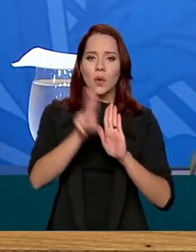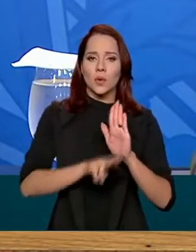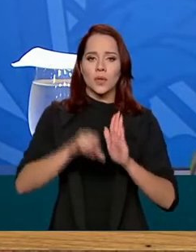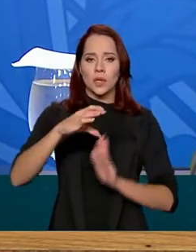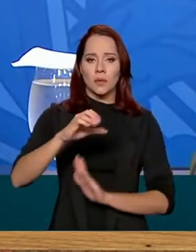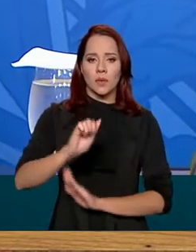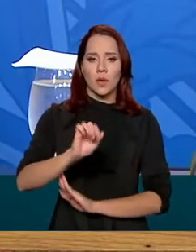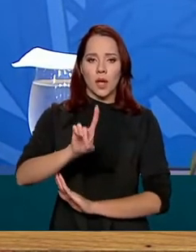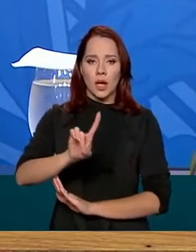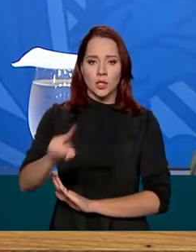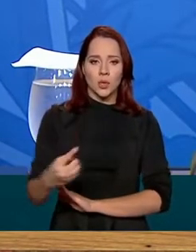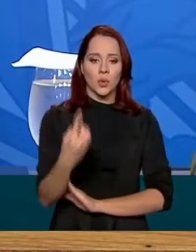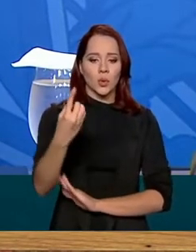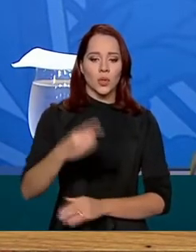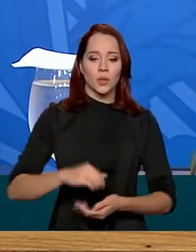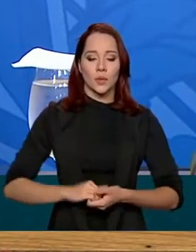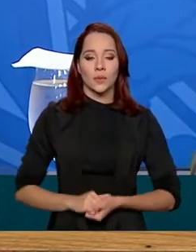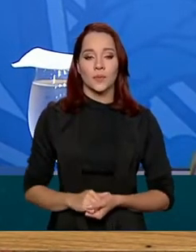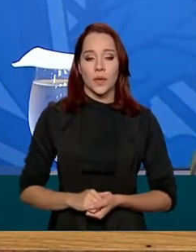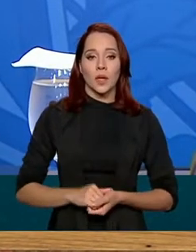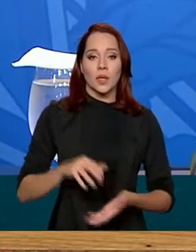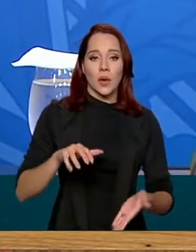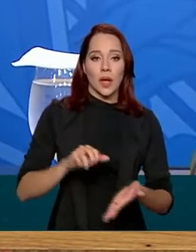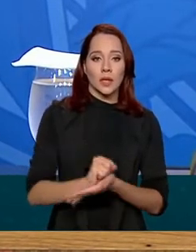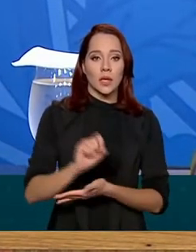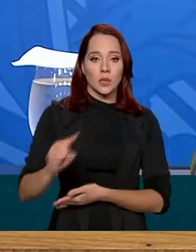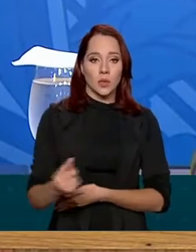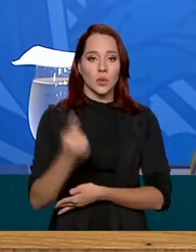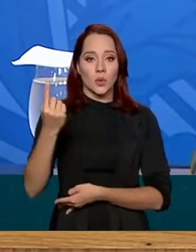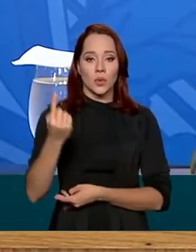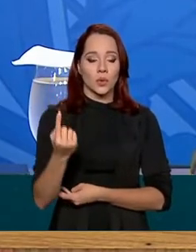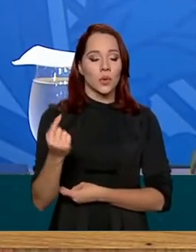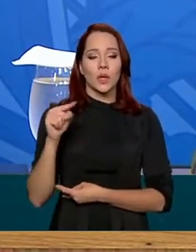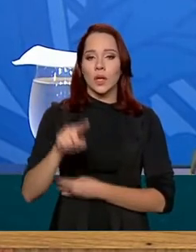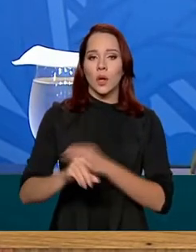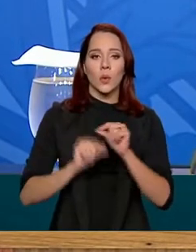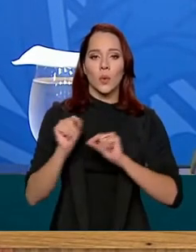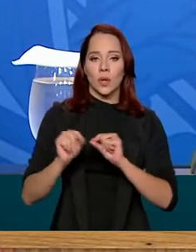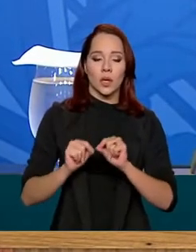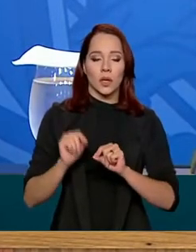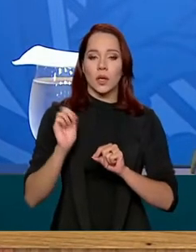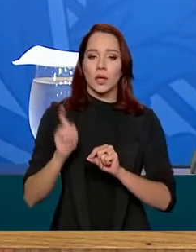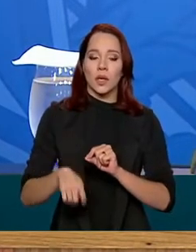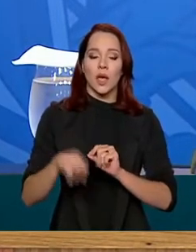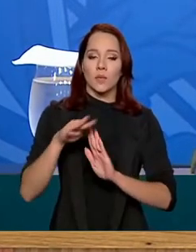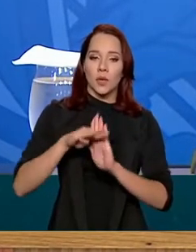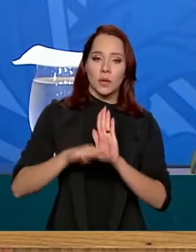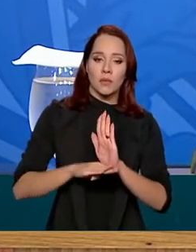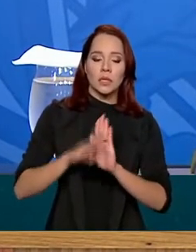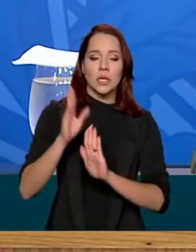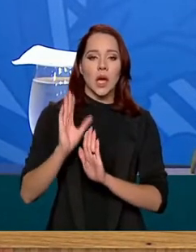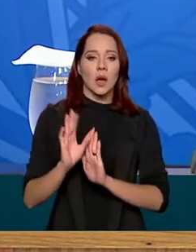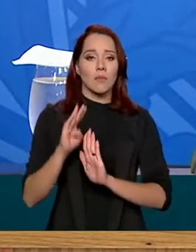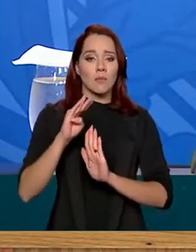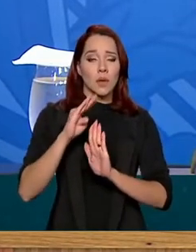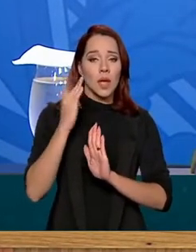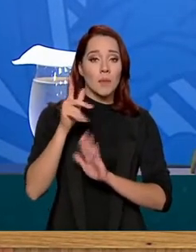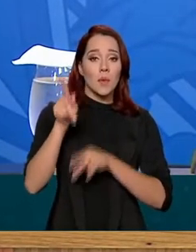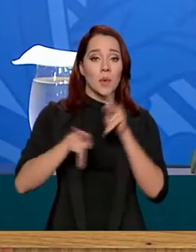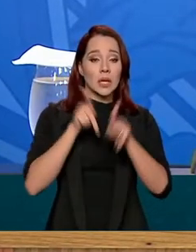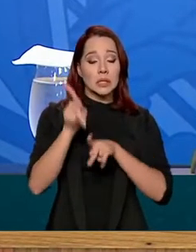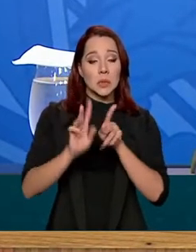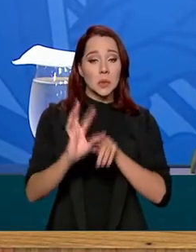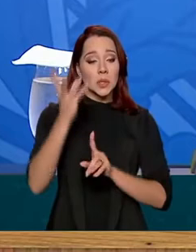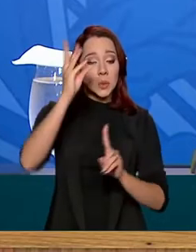CAD Único, o Cadastro Único, que trata justamente da população em situação de vulnerabilidade, onde